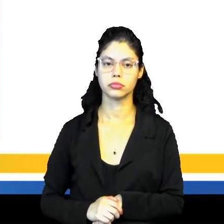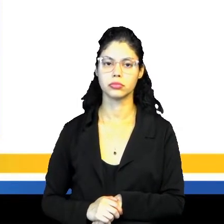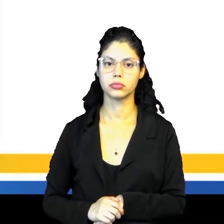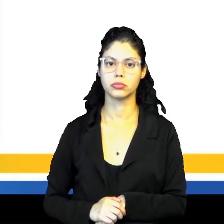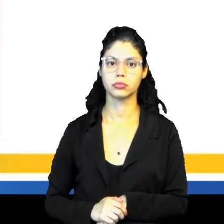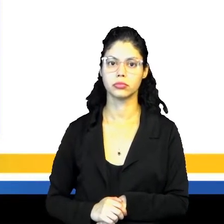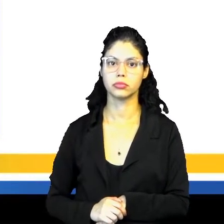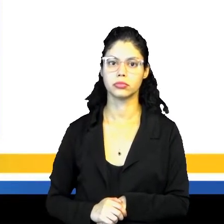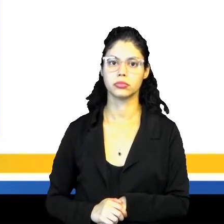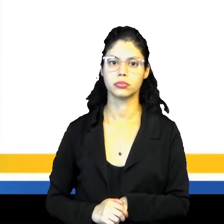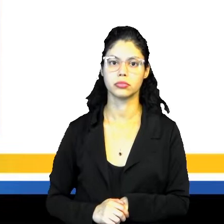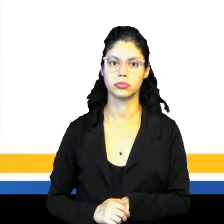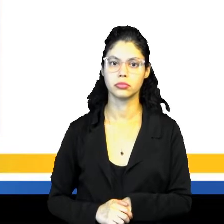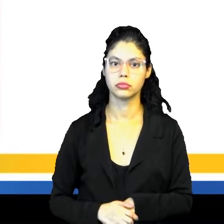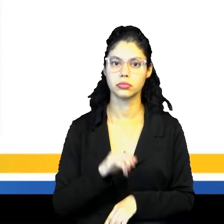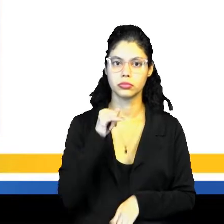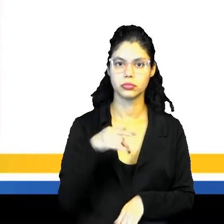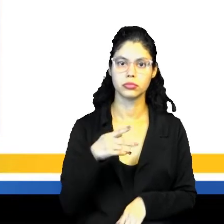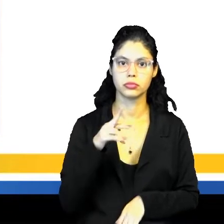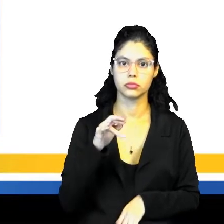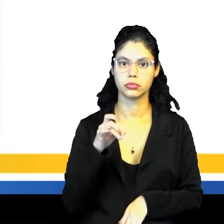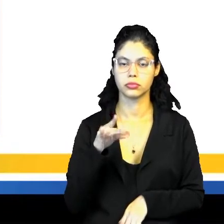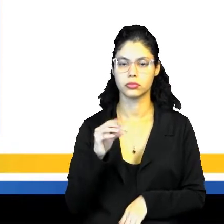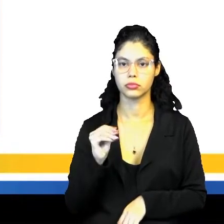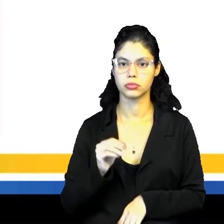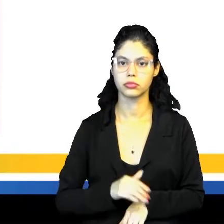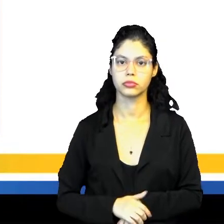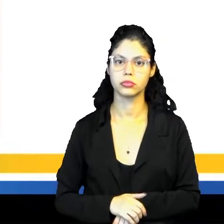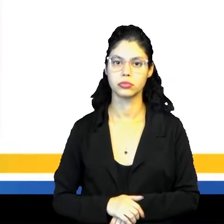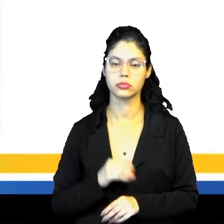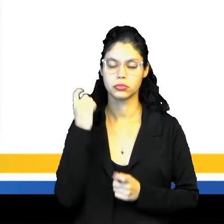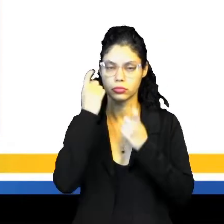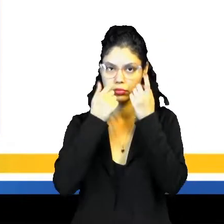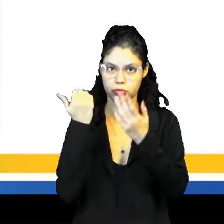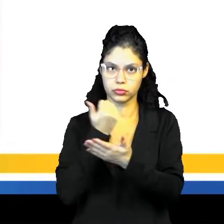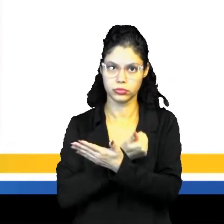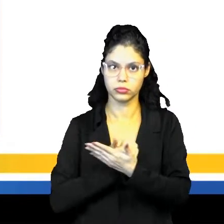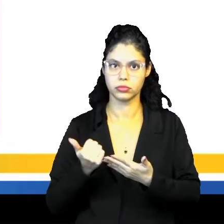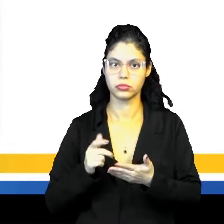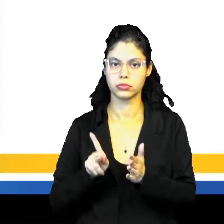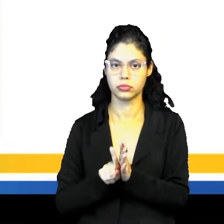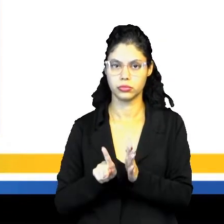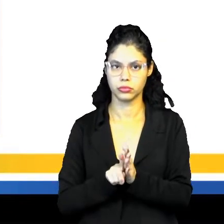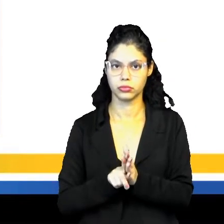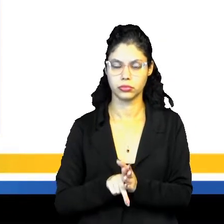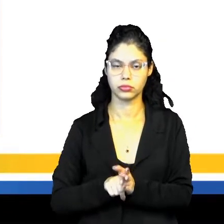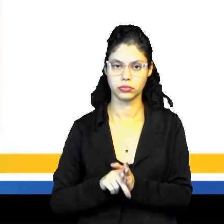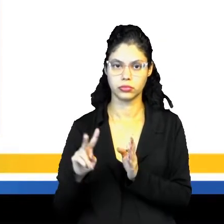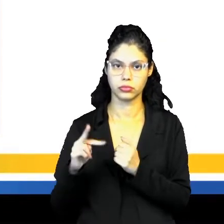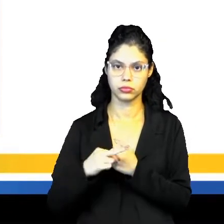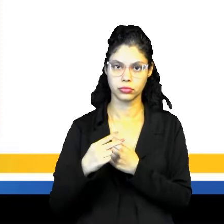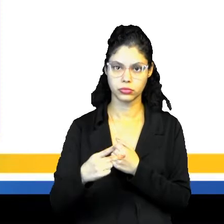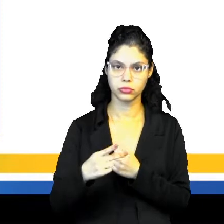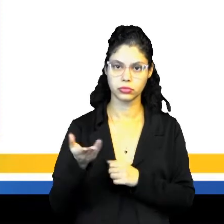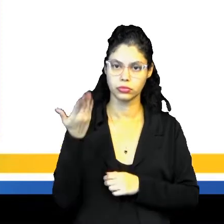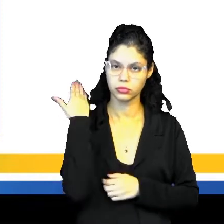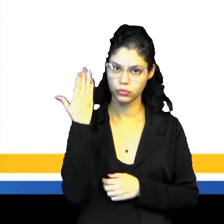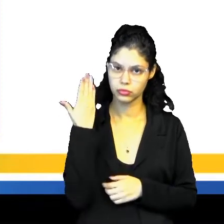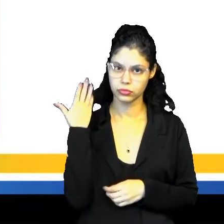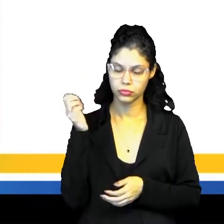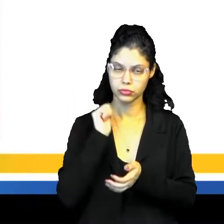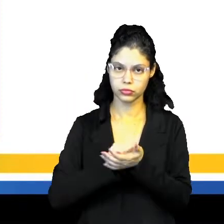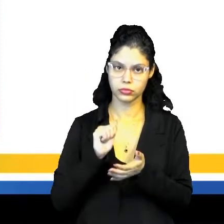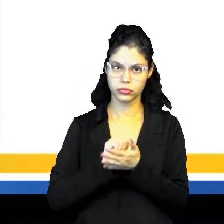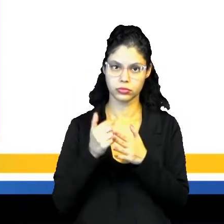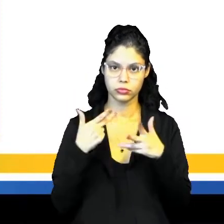é o pretérito, né, imperfeito, tá? Então, expressa ações habituais e circunstâncias no passado,